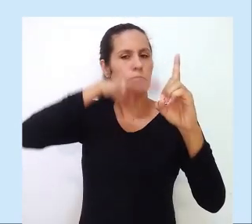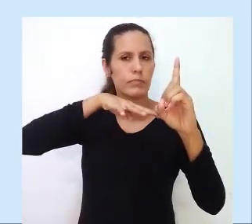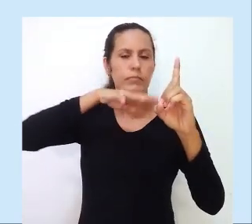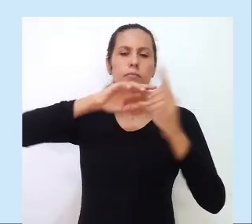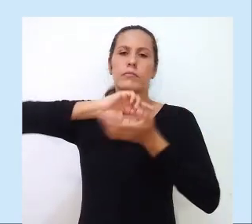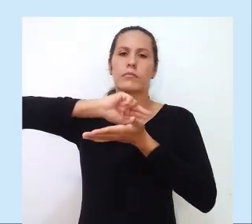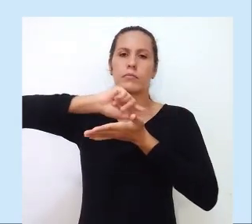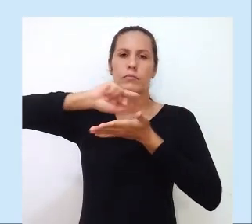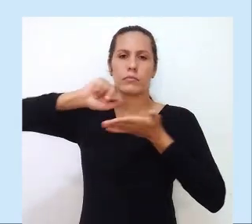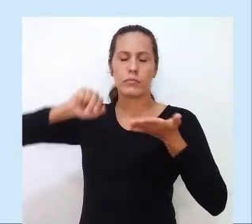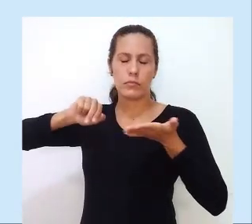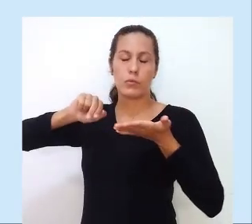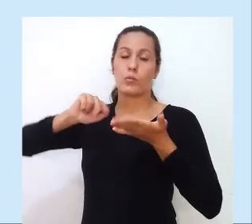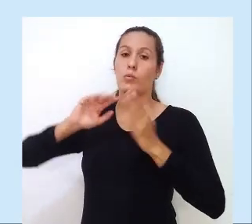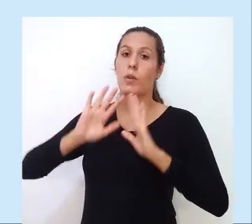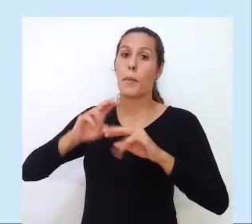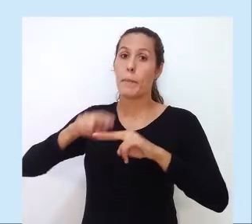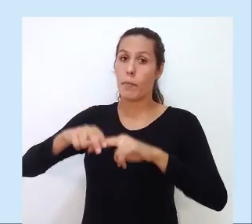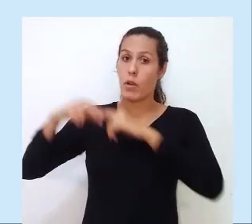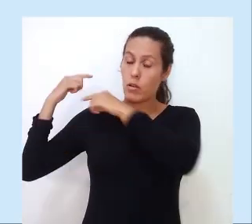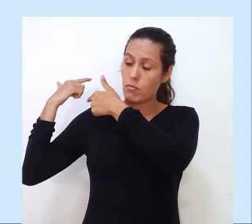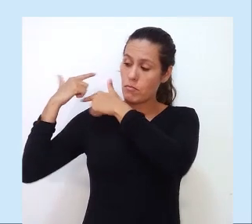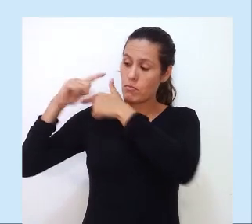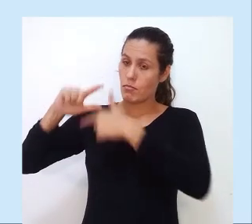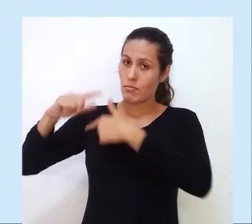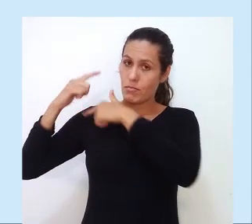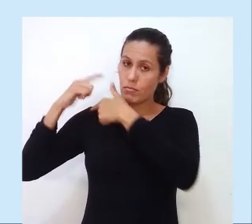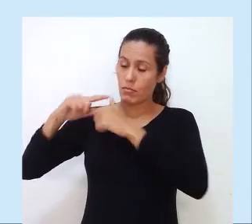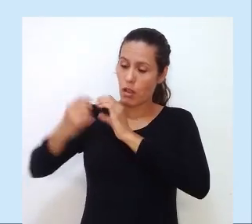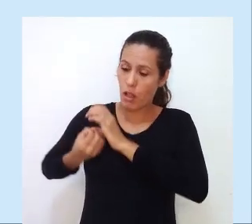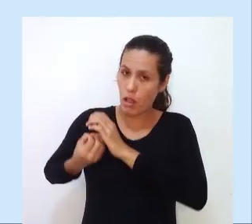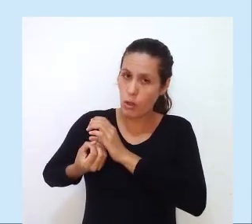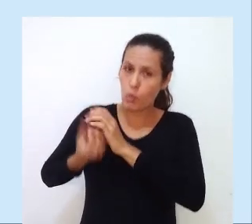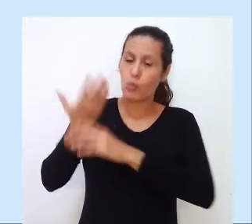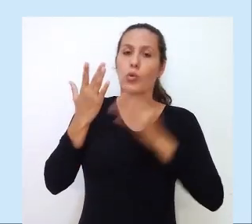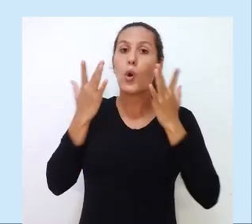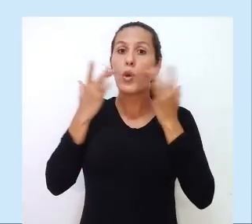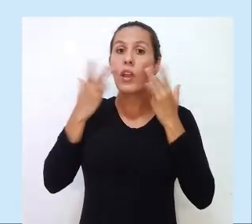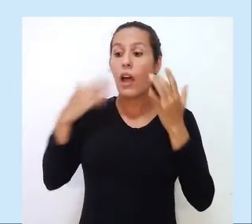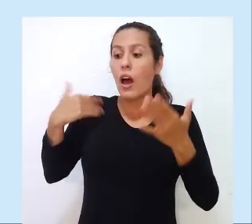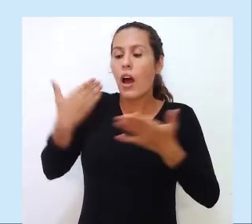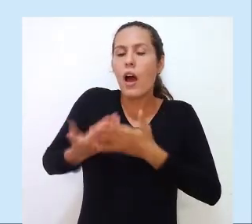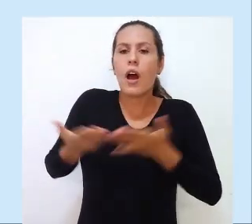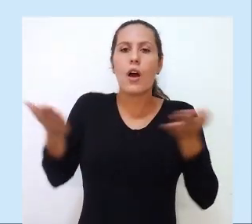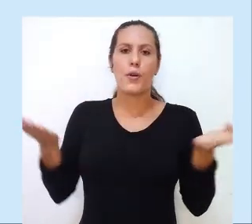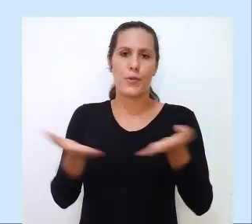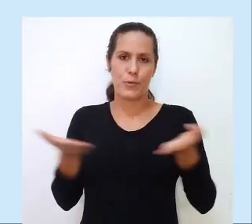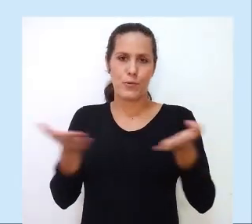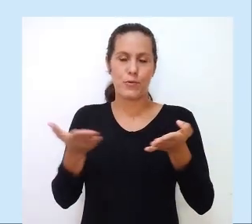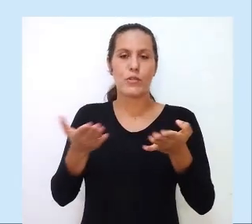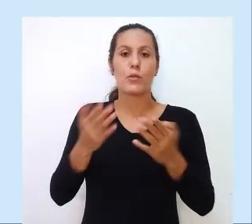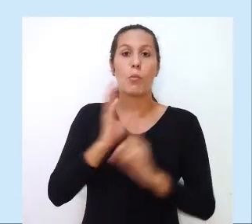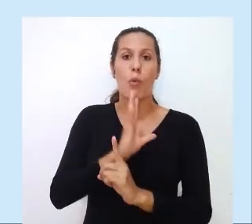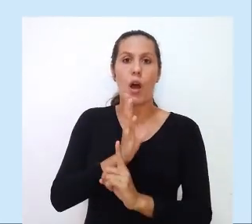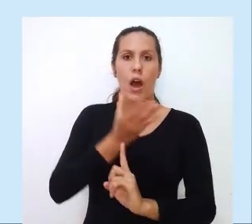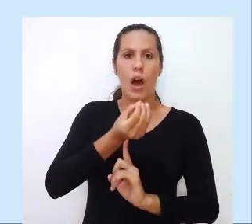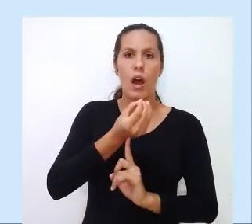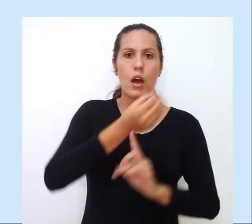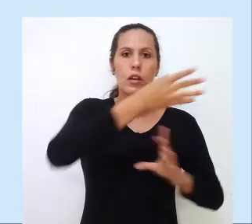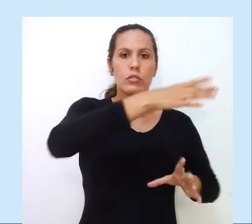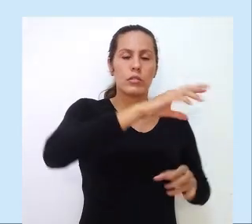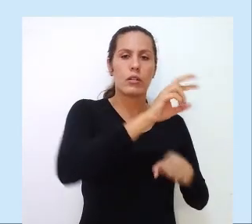da Antiguidade Clássica é que passa a surgir o teatro como a gente entende hoje, como a arte da